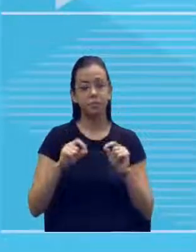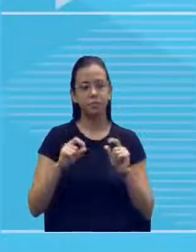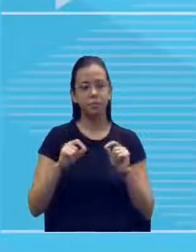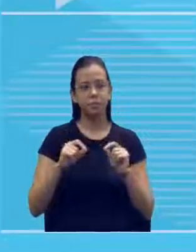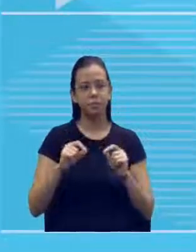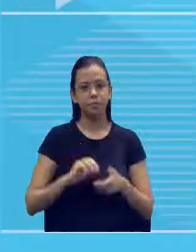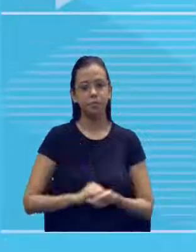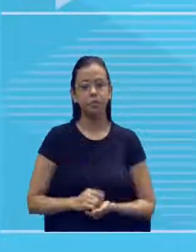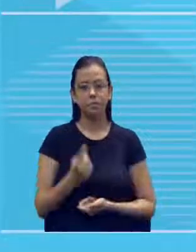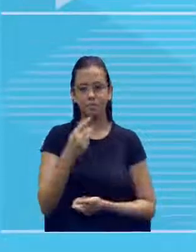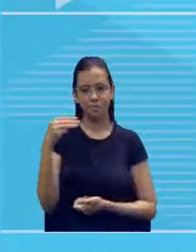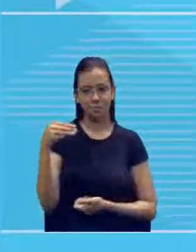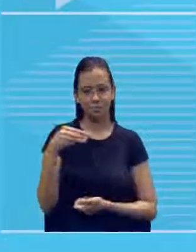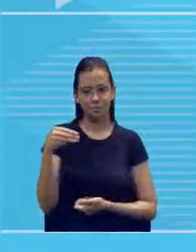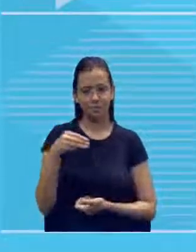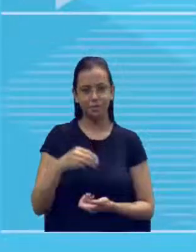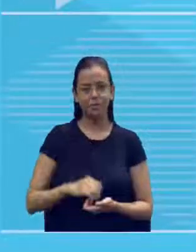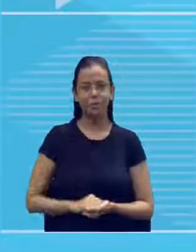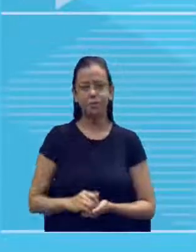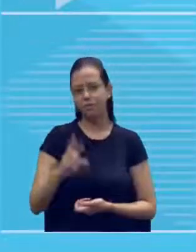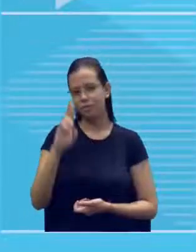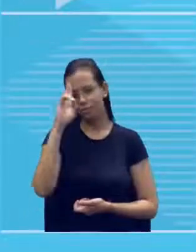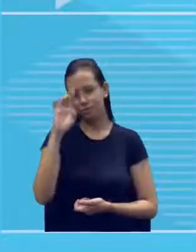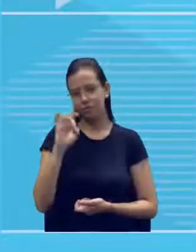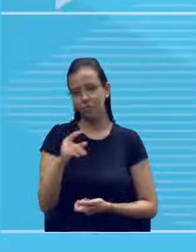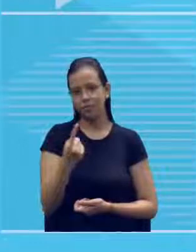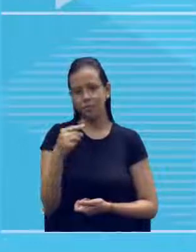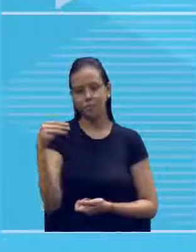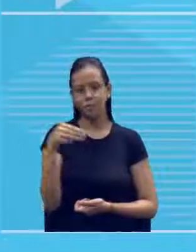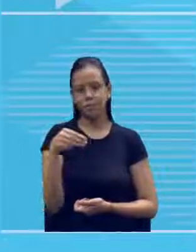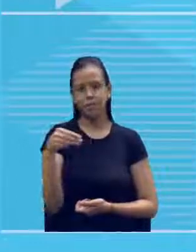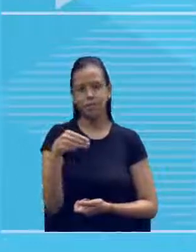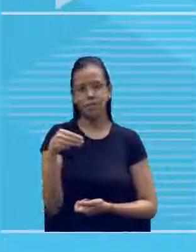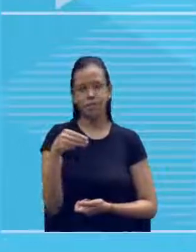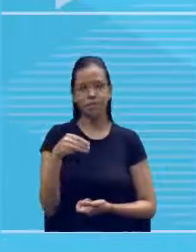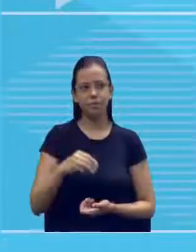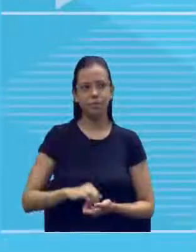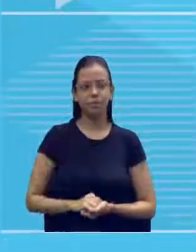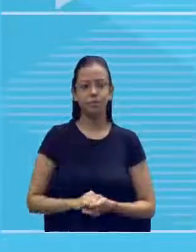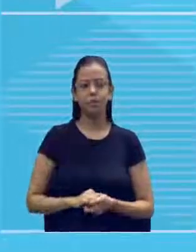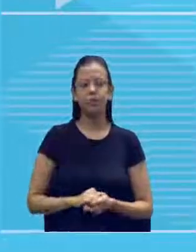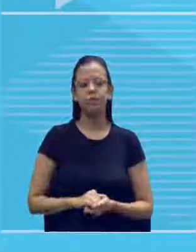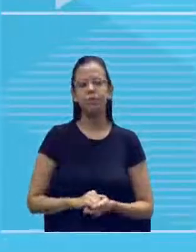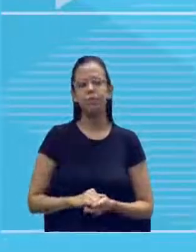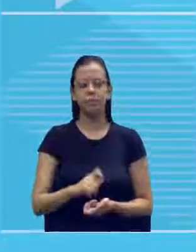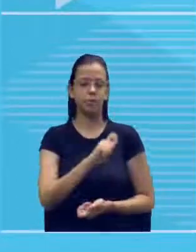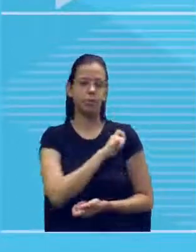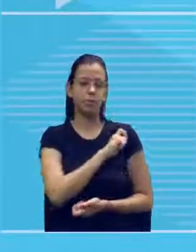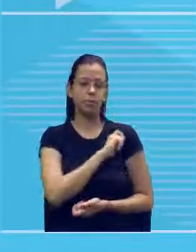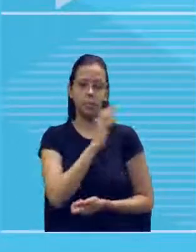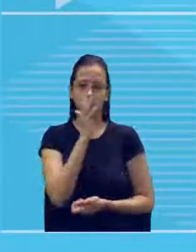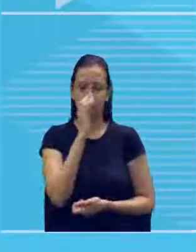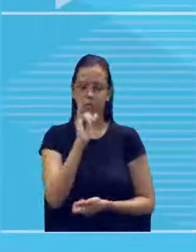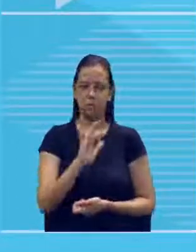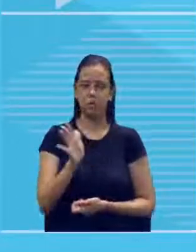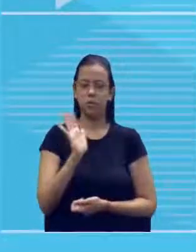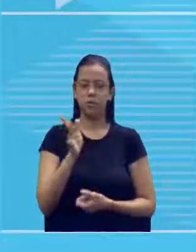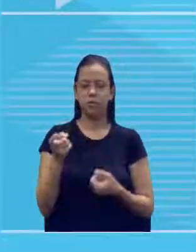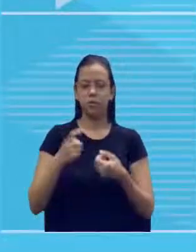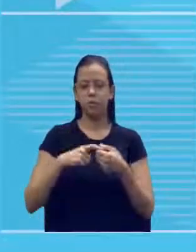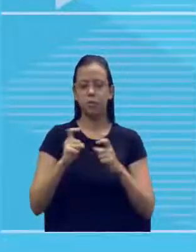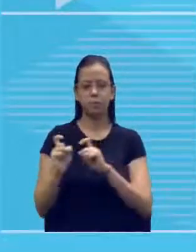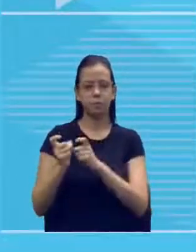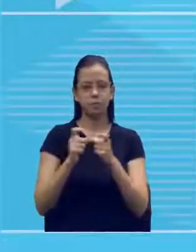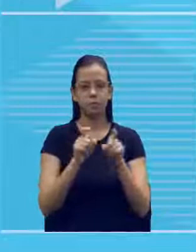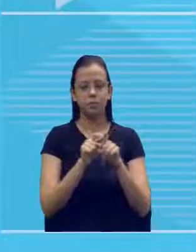Vamos ver um minutinho? Bruno, só um minutinho, viu, Bruno? Enquanto a galerinha observa a imagem, já já a gente volta para